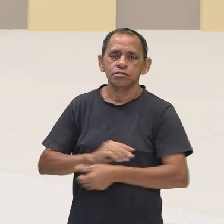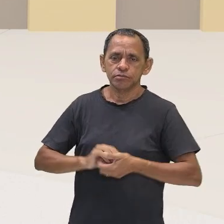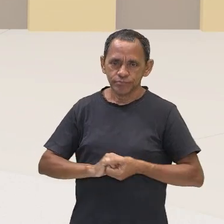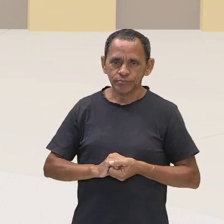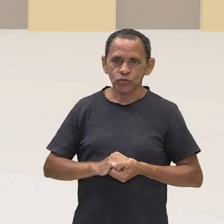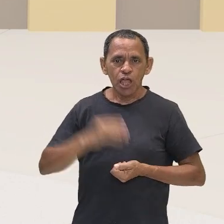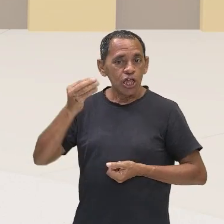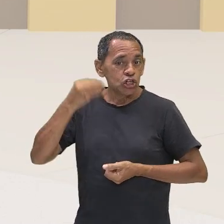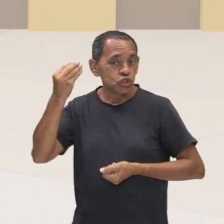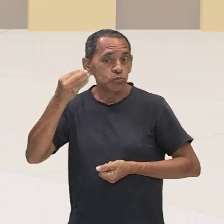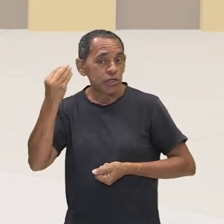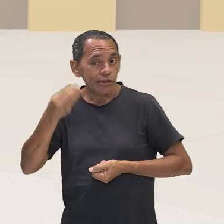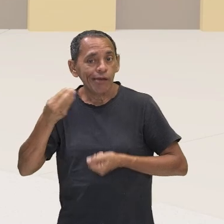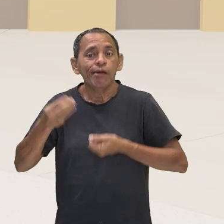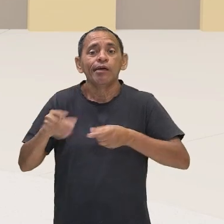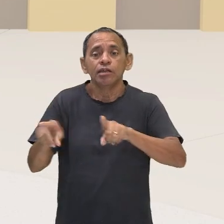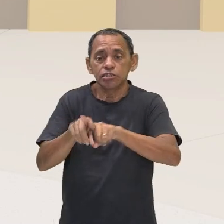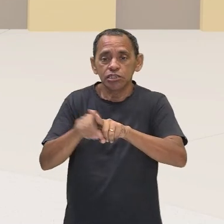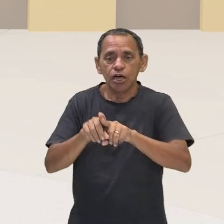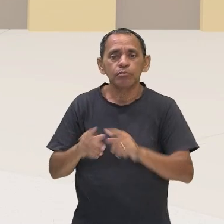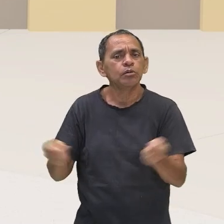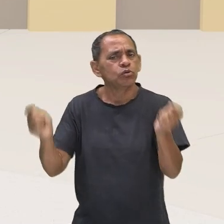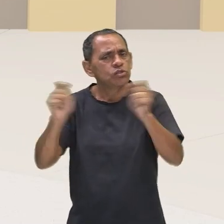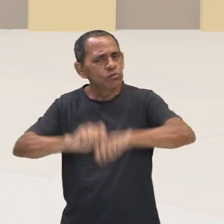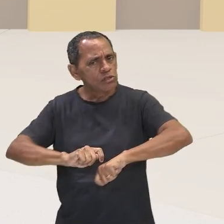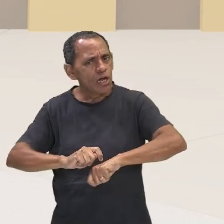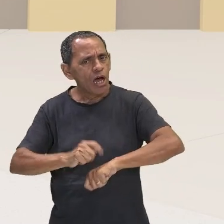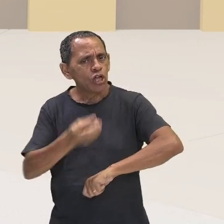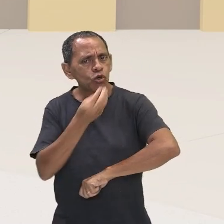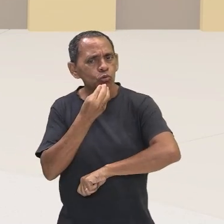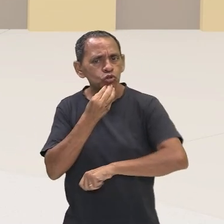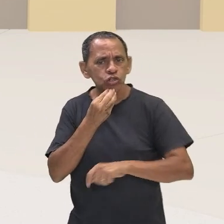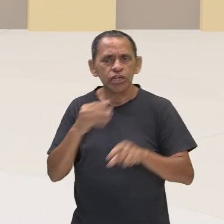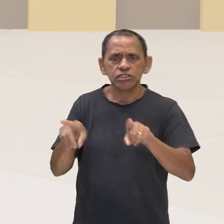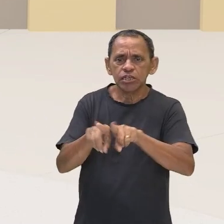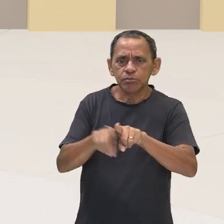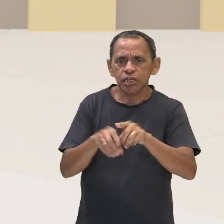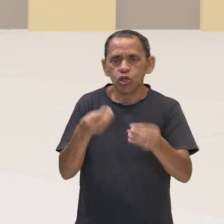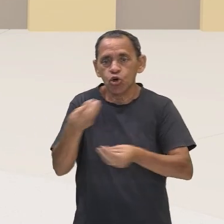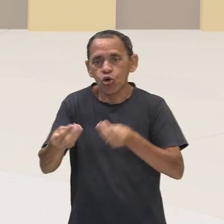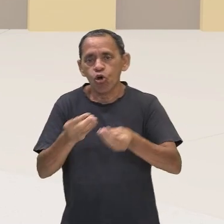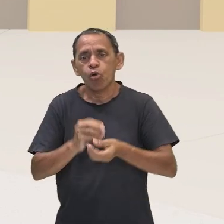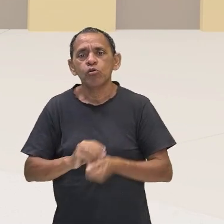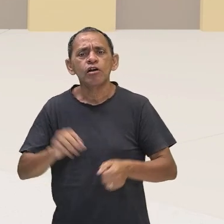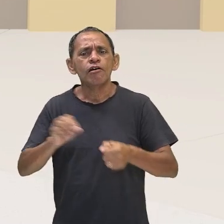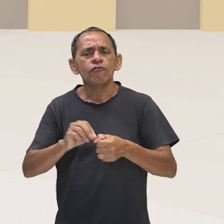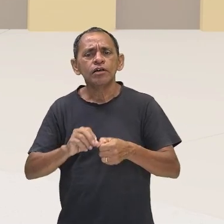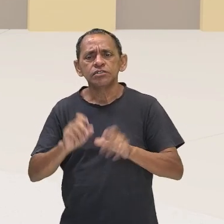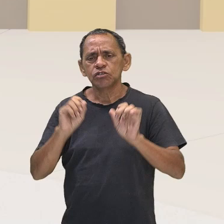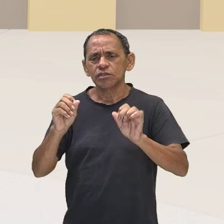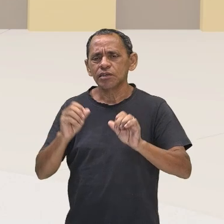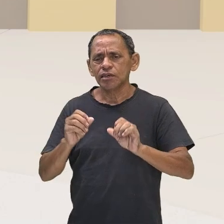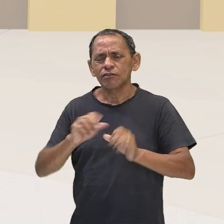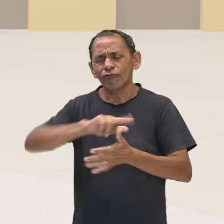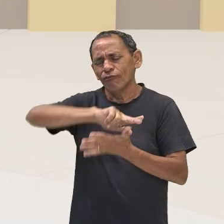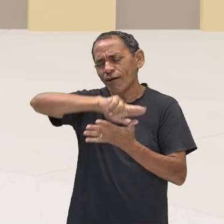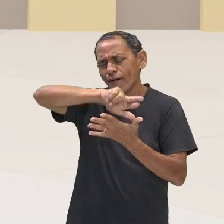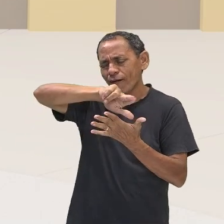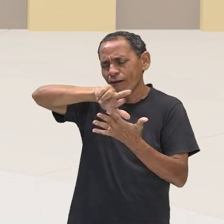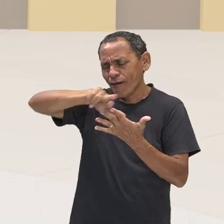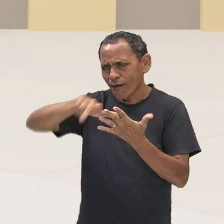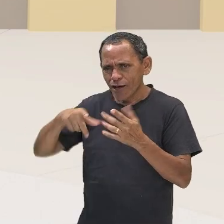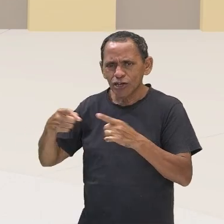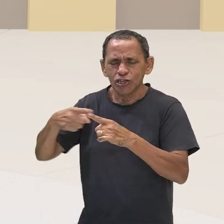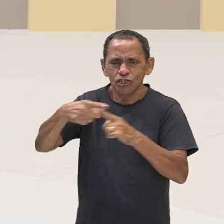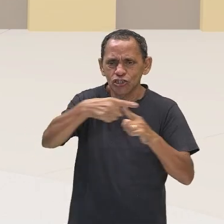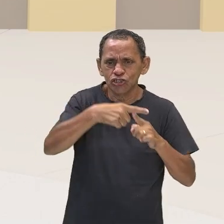relações, possibilidades, oportunidades, realizações, entre tantos outros. São